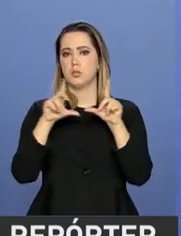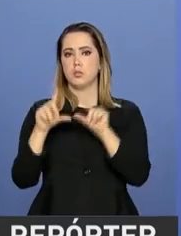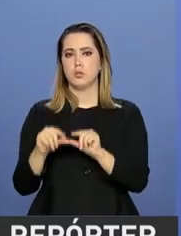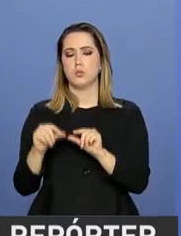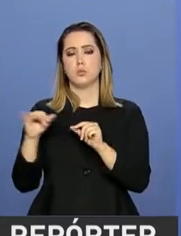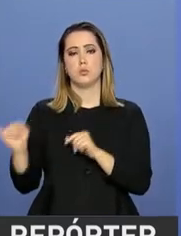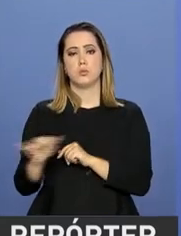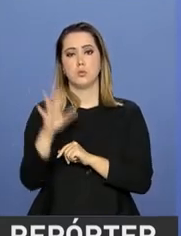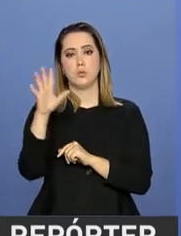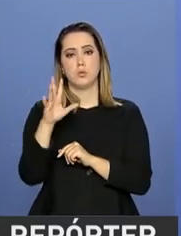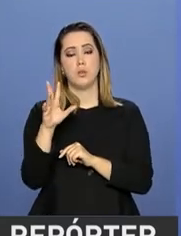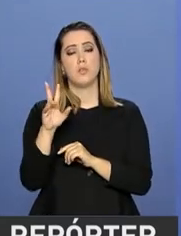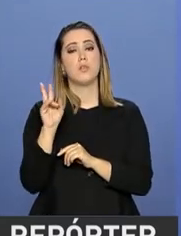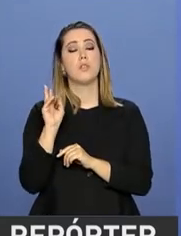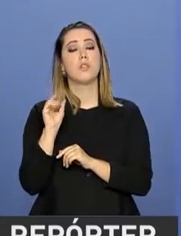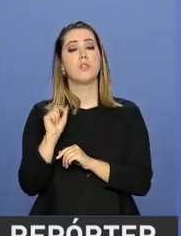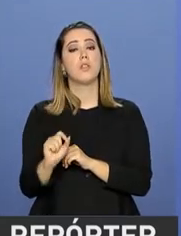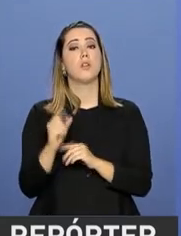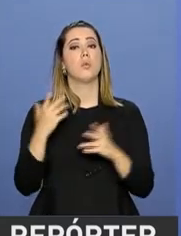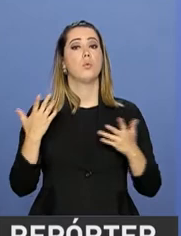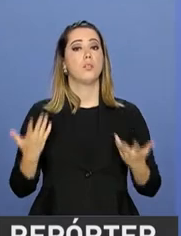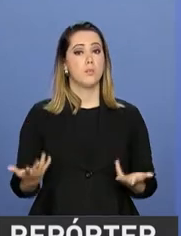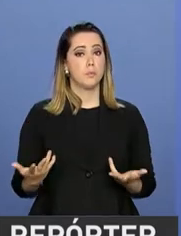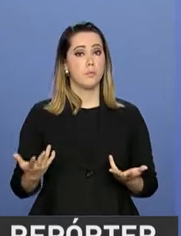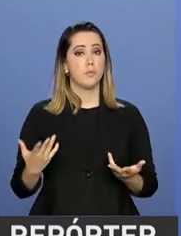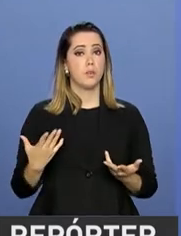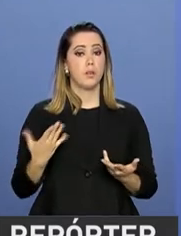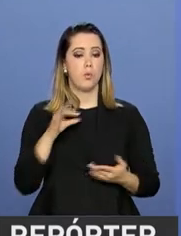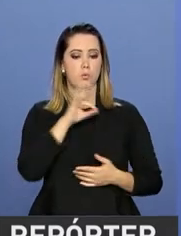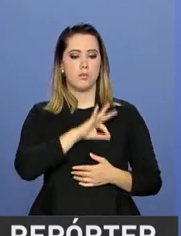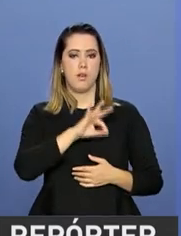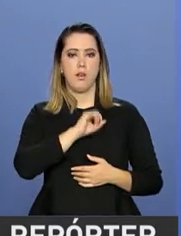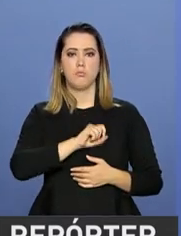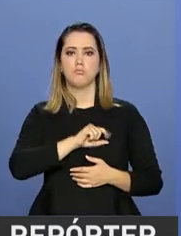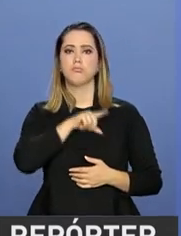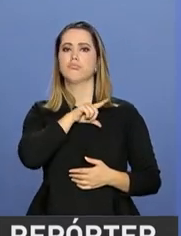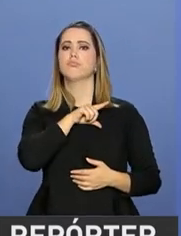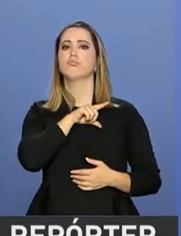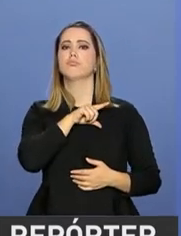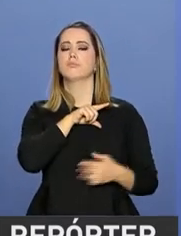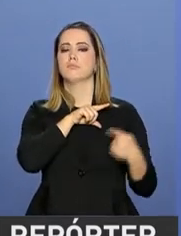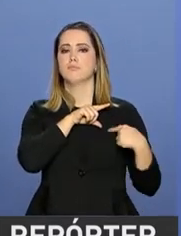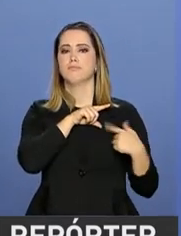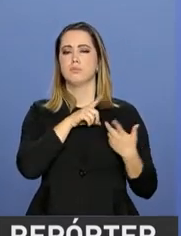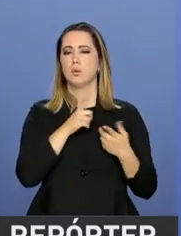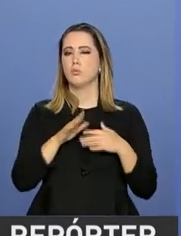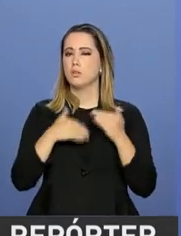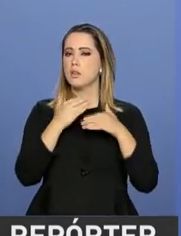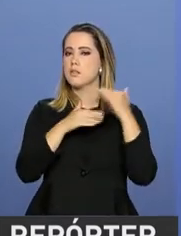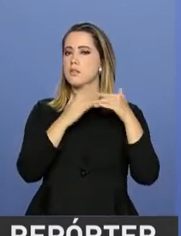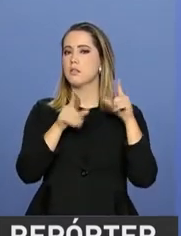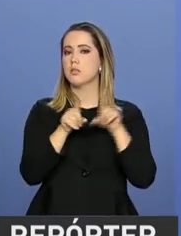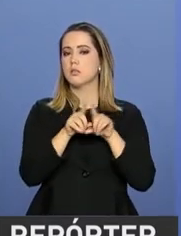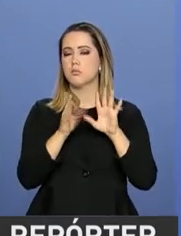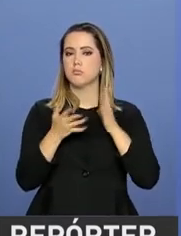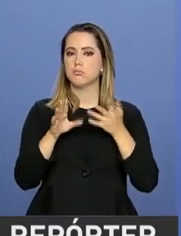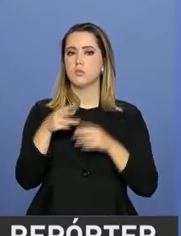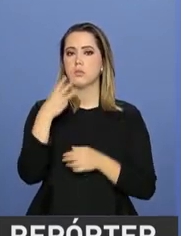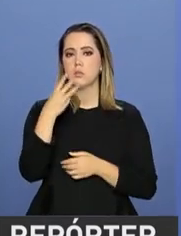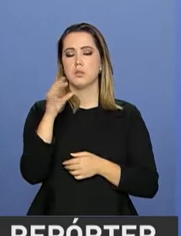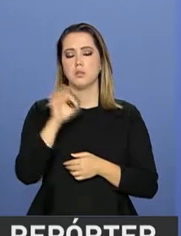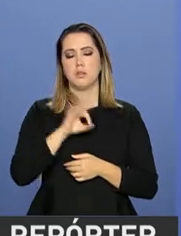no crescimento do rendimento médio real e da massa salarial que estão crescendo por volta de 3 por cento